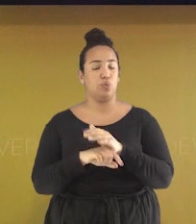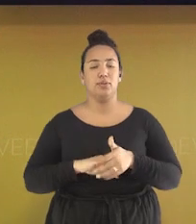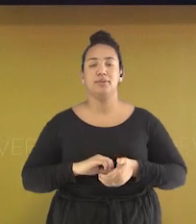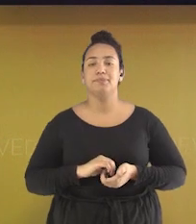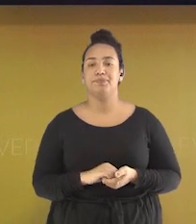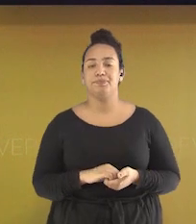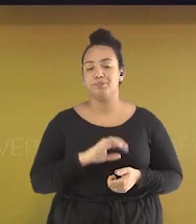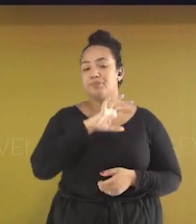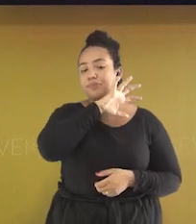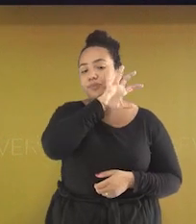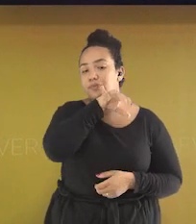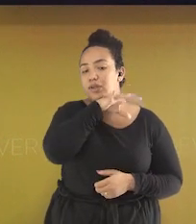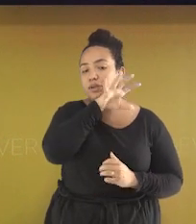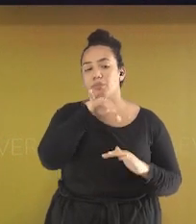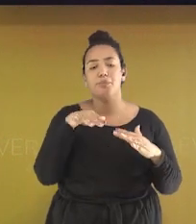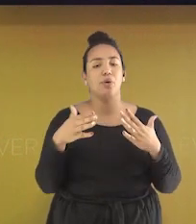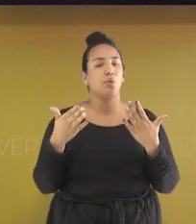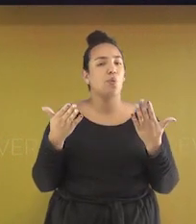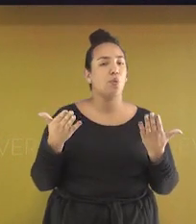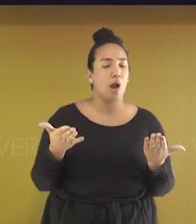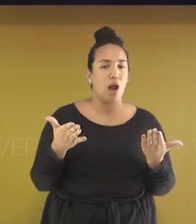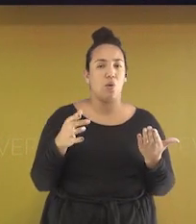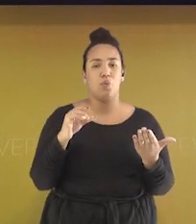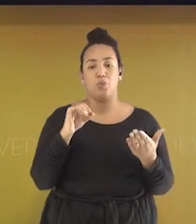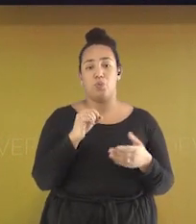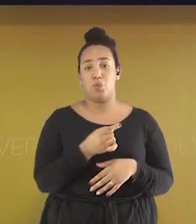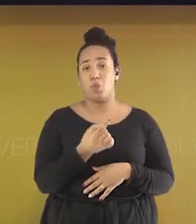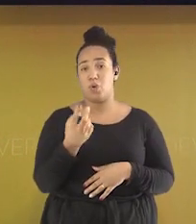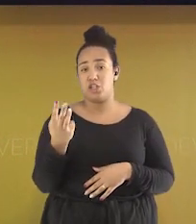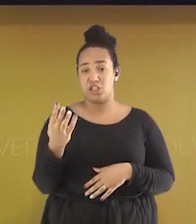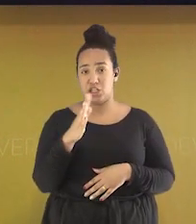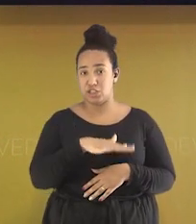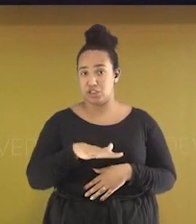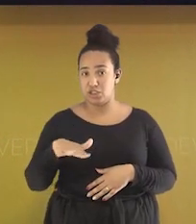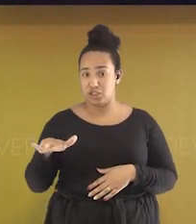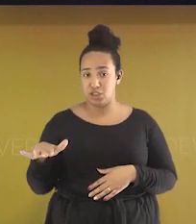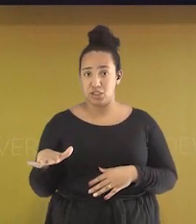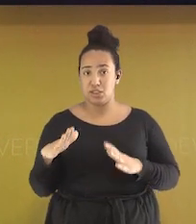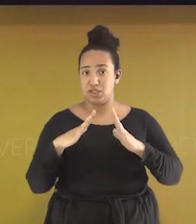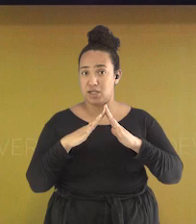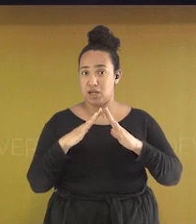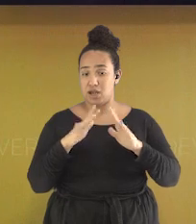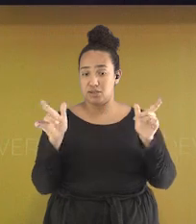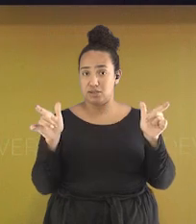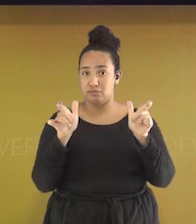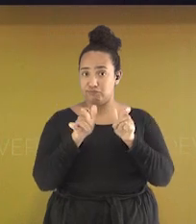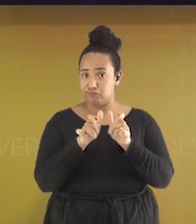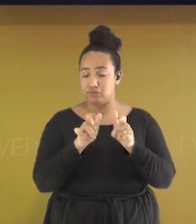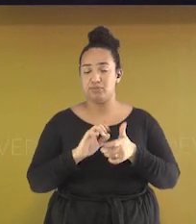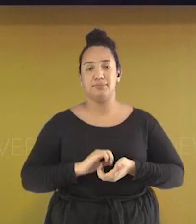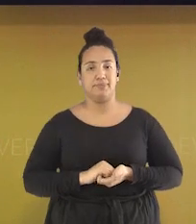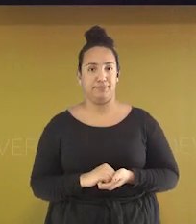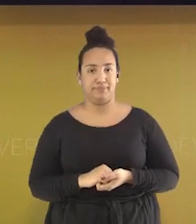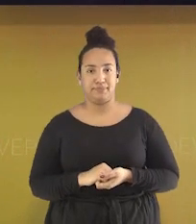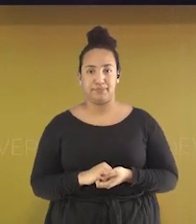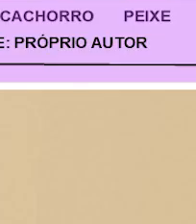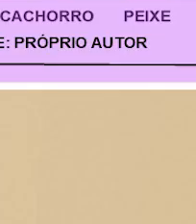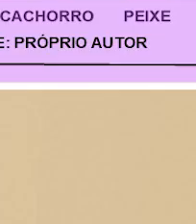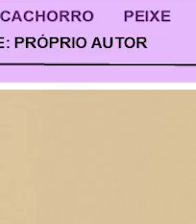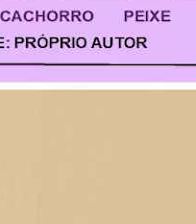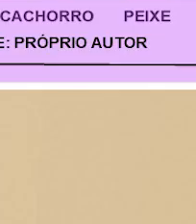mais uma. Qual é o animal que a menor quantidade de crianças da sala tem em